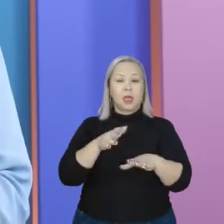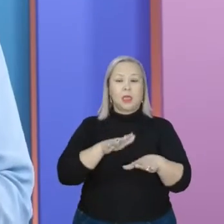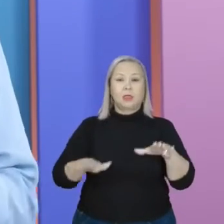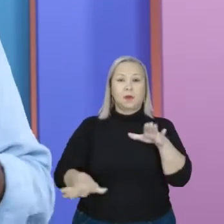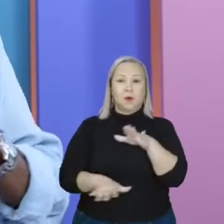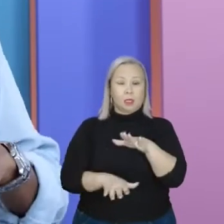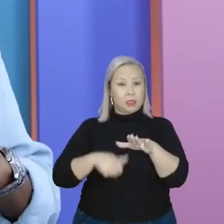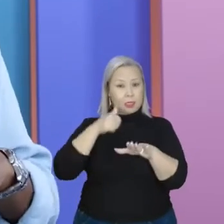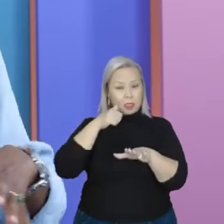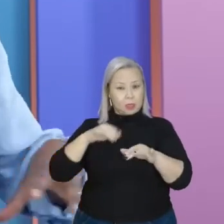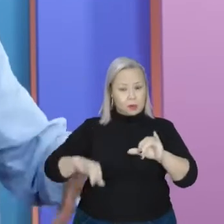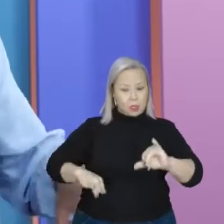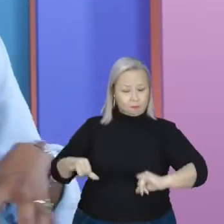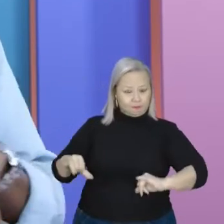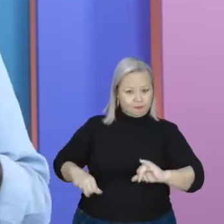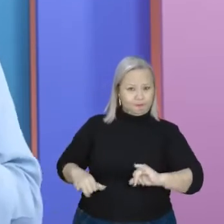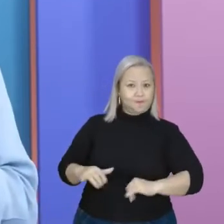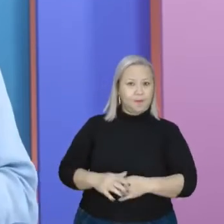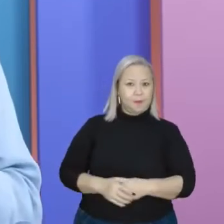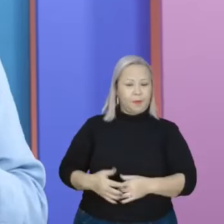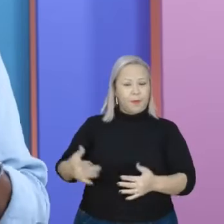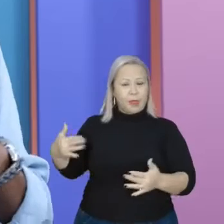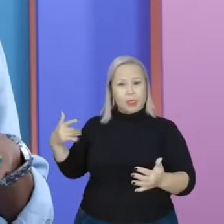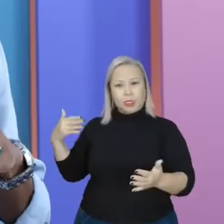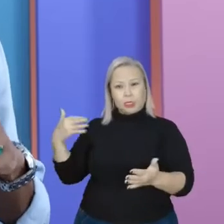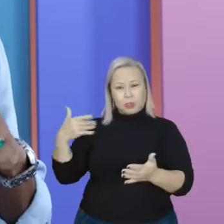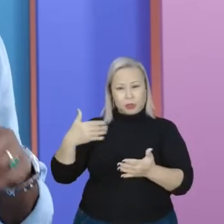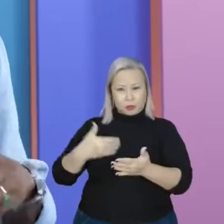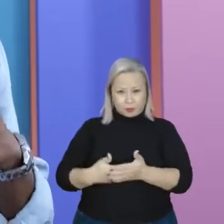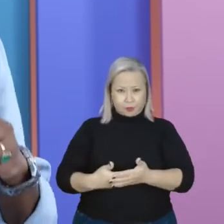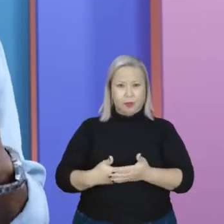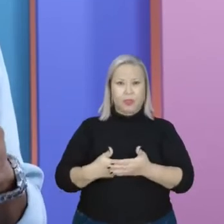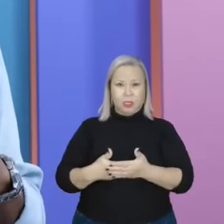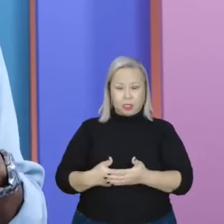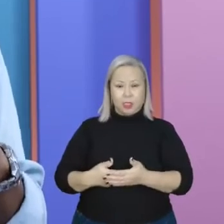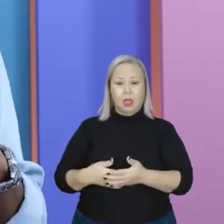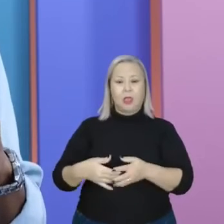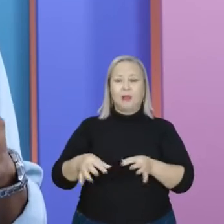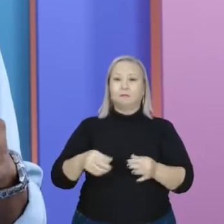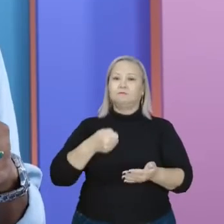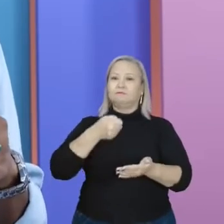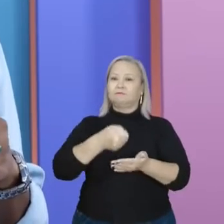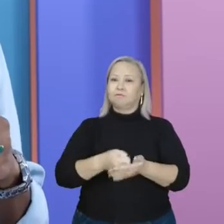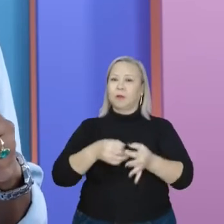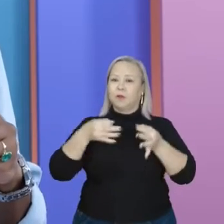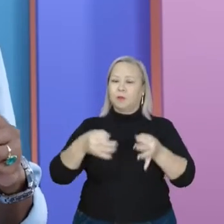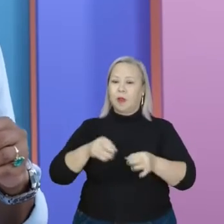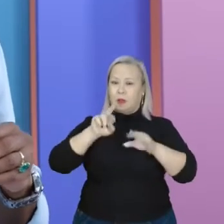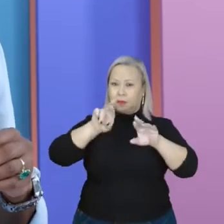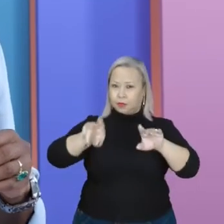que as mulheres sofrem. Então, a gente vinha numa caminhada de consolidar